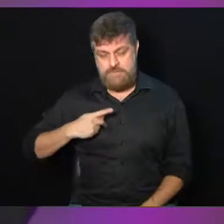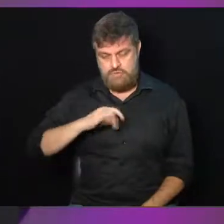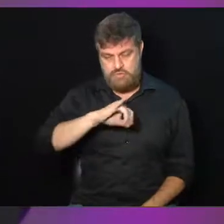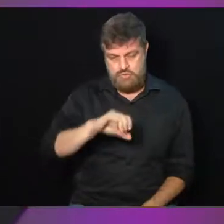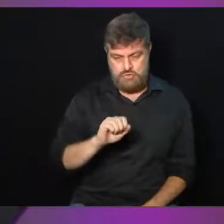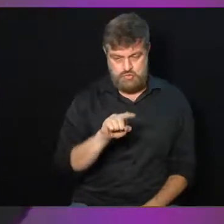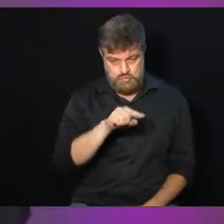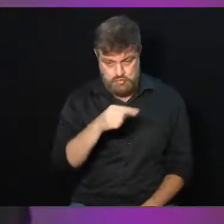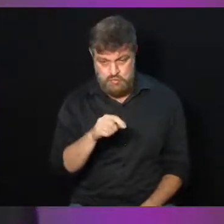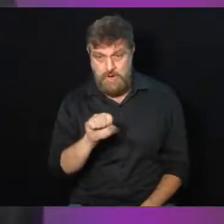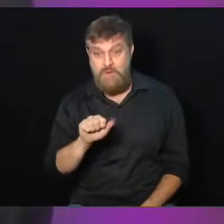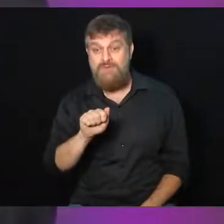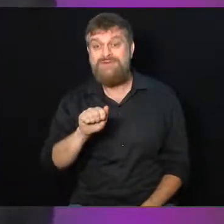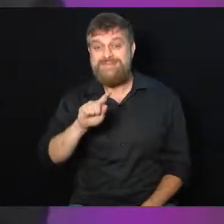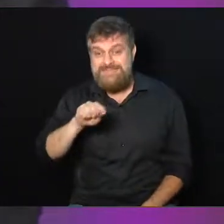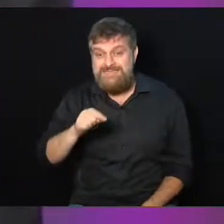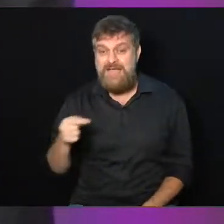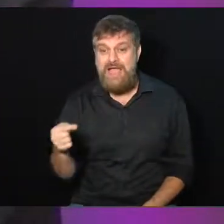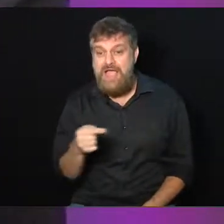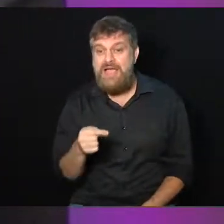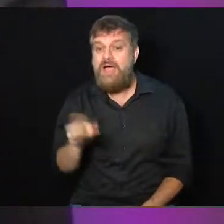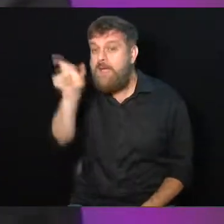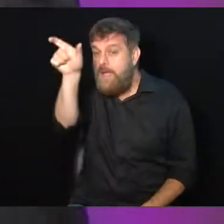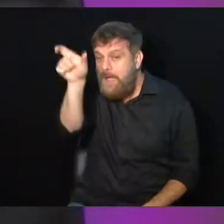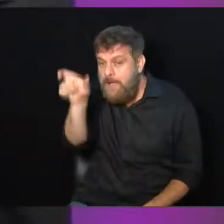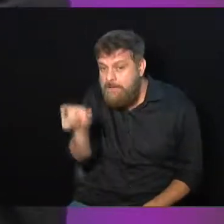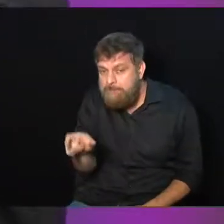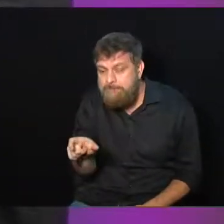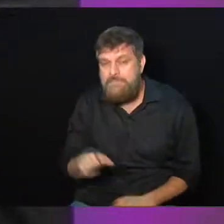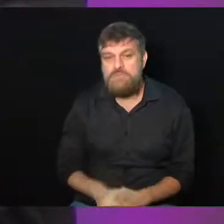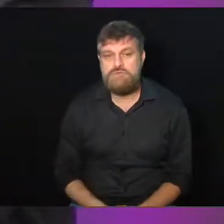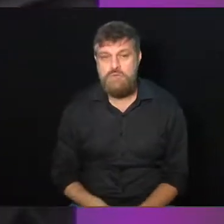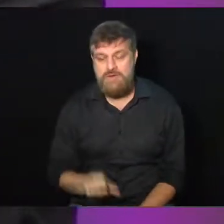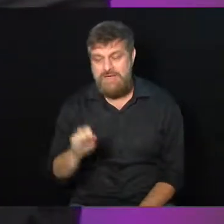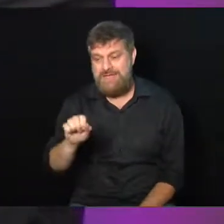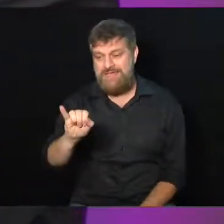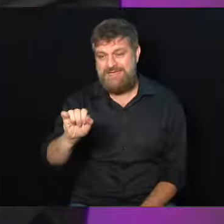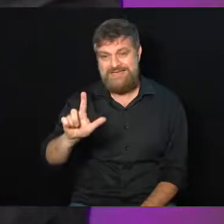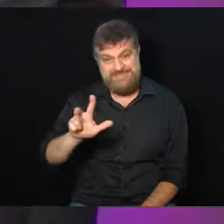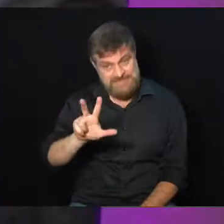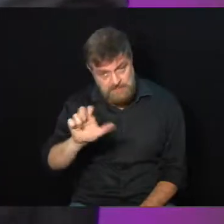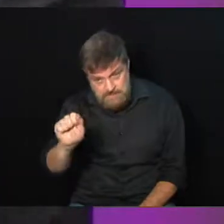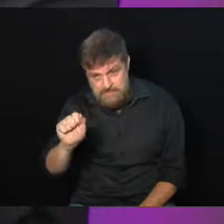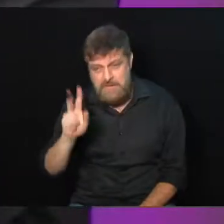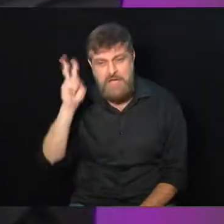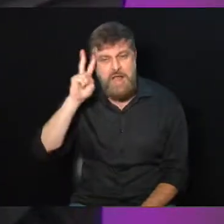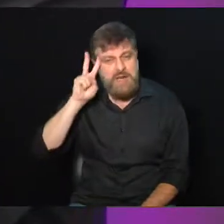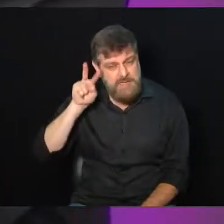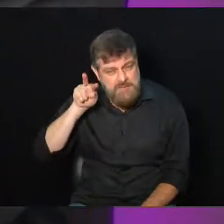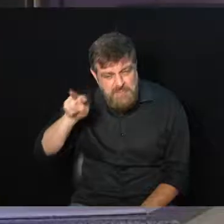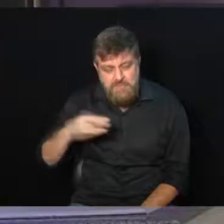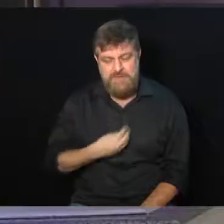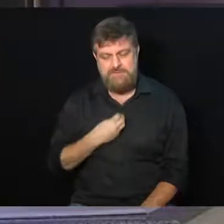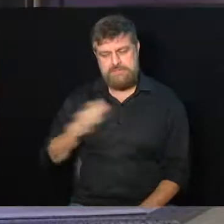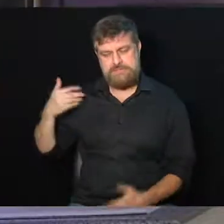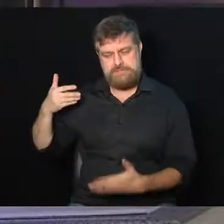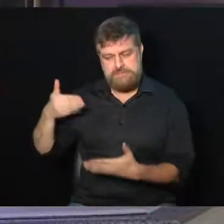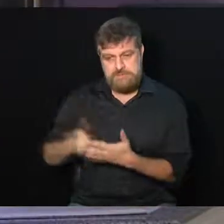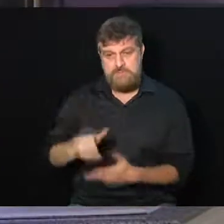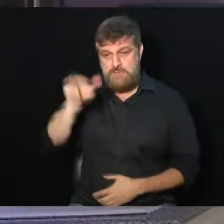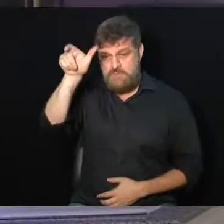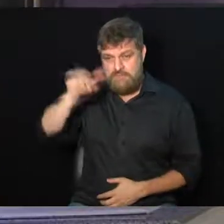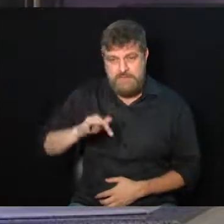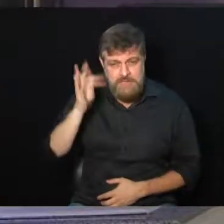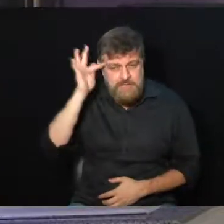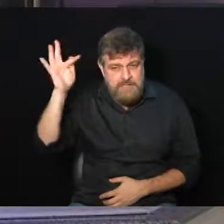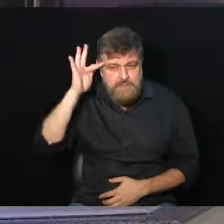Sá, ao reverendo Francisco Sandro Domingos da Silva e relembrou o passado do homenageado. É bacharel em